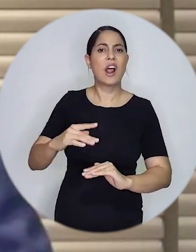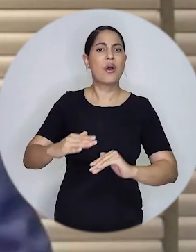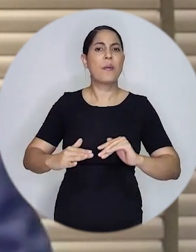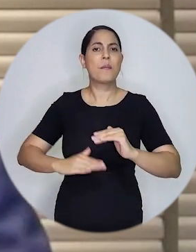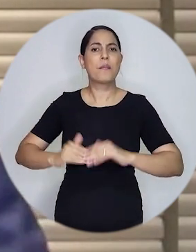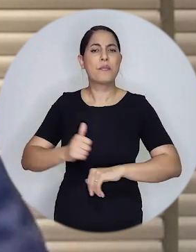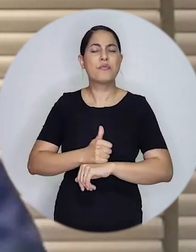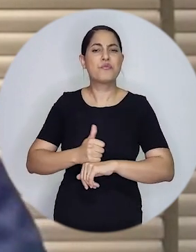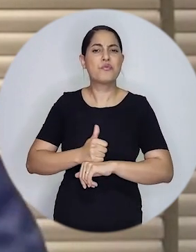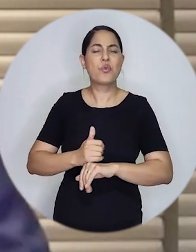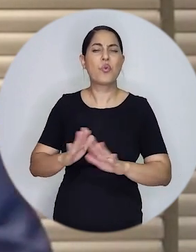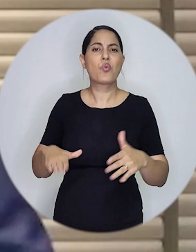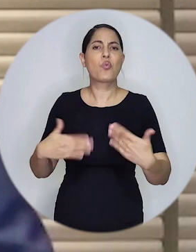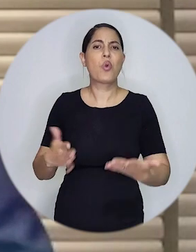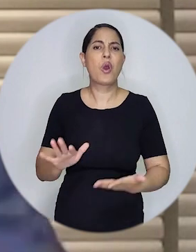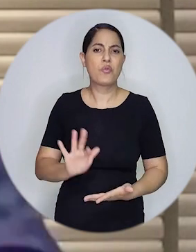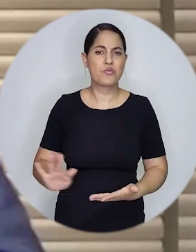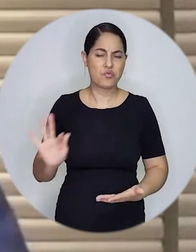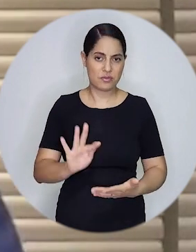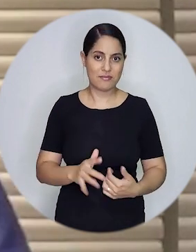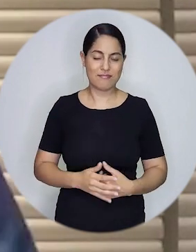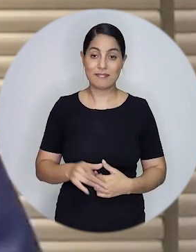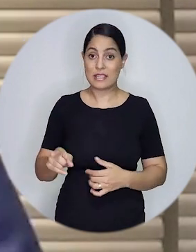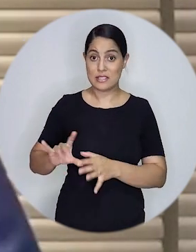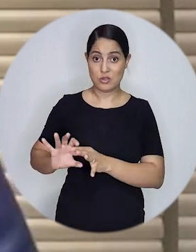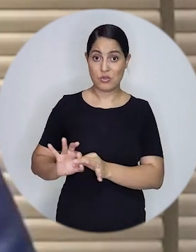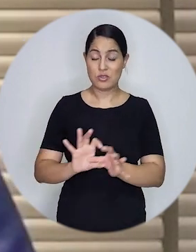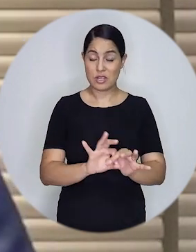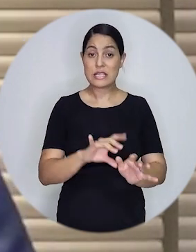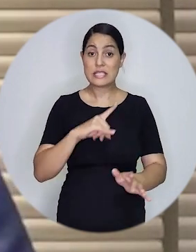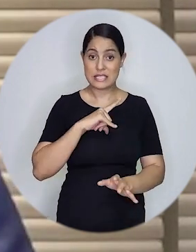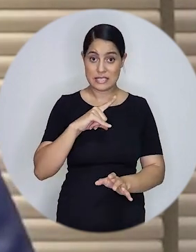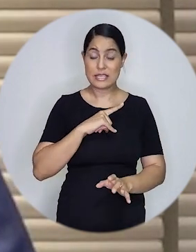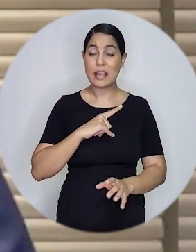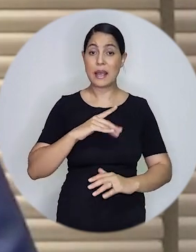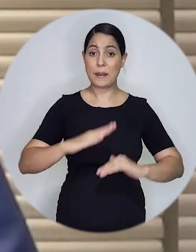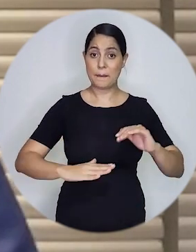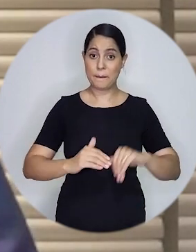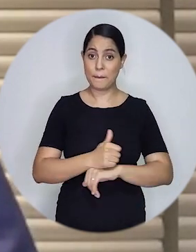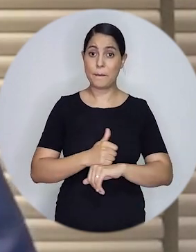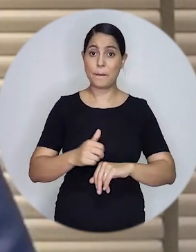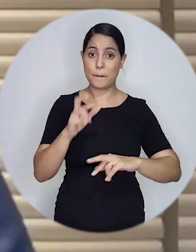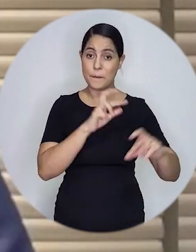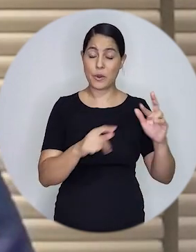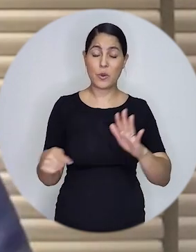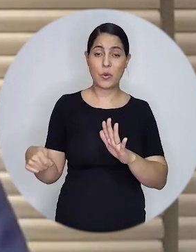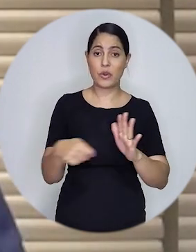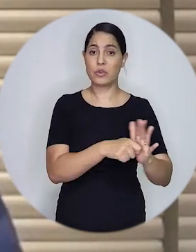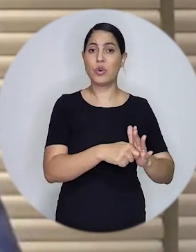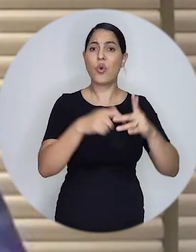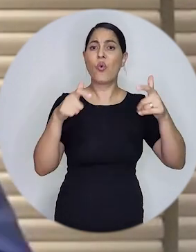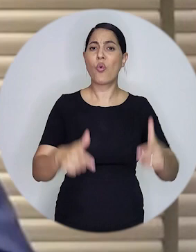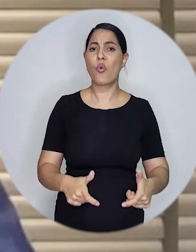ela faz, qual a ação que ela tem, a competência da Procuradoria Nacional de